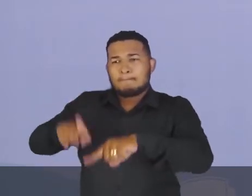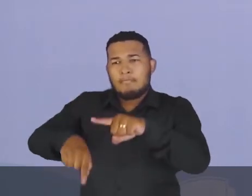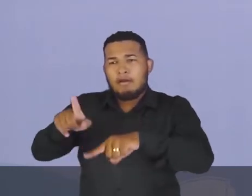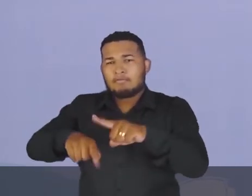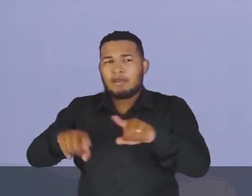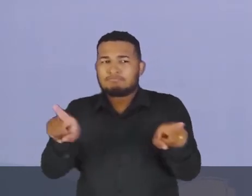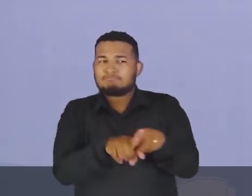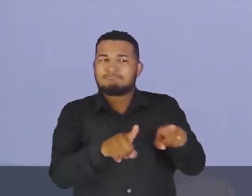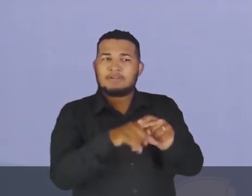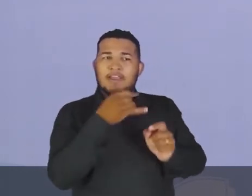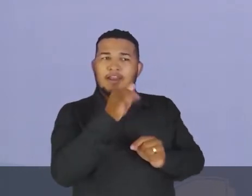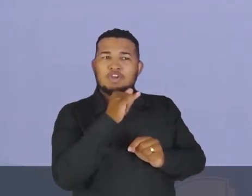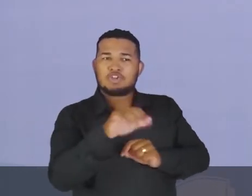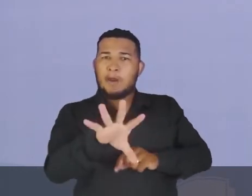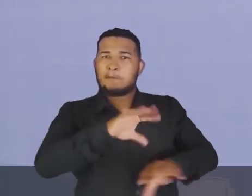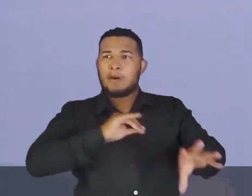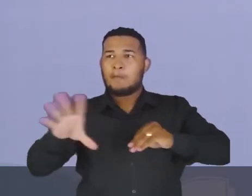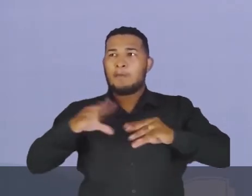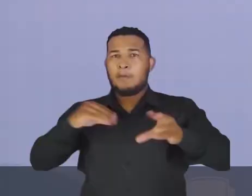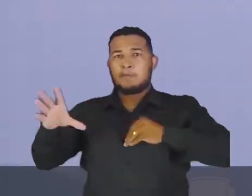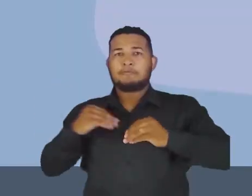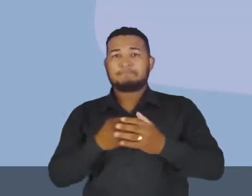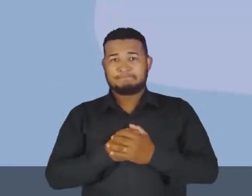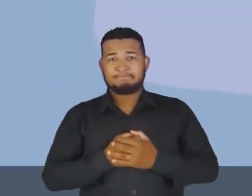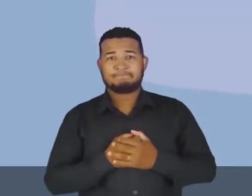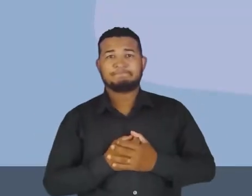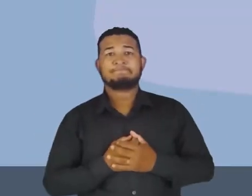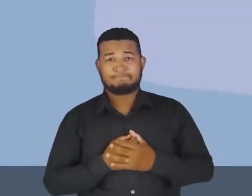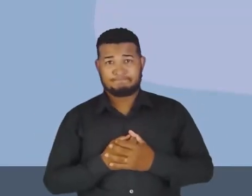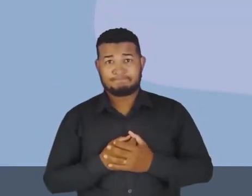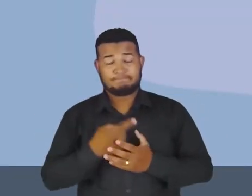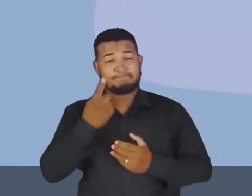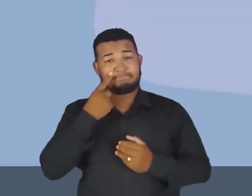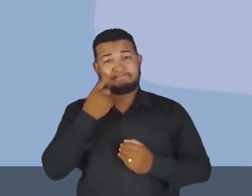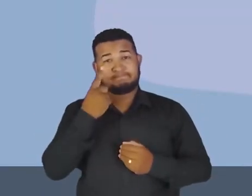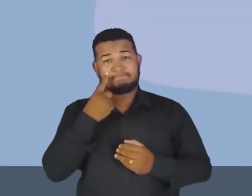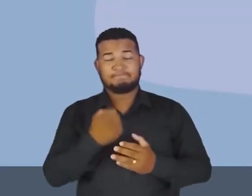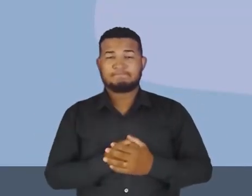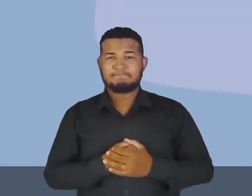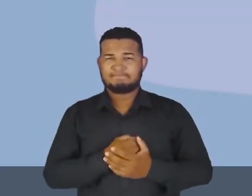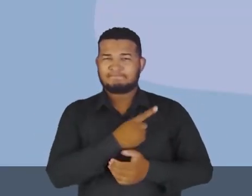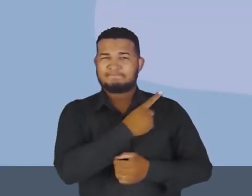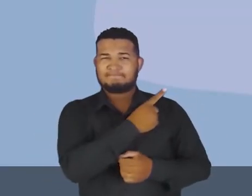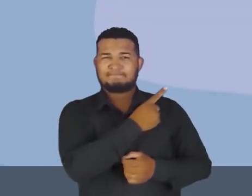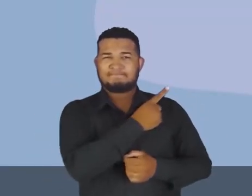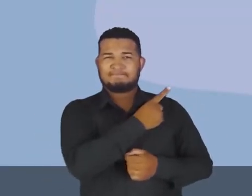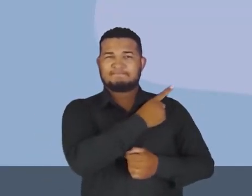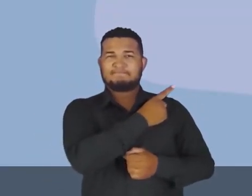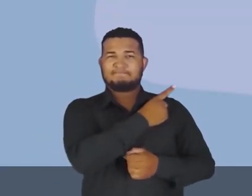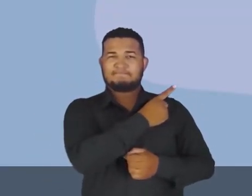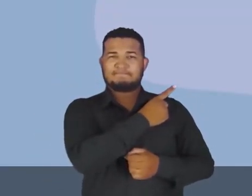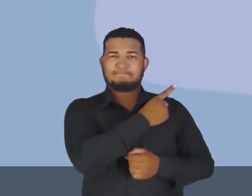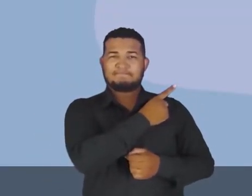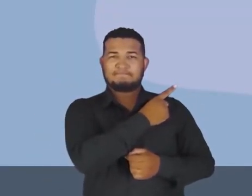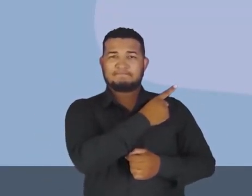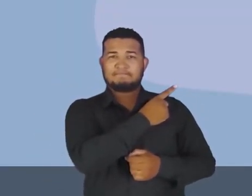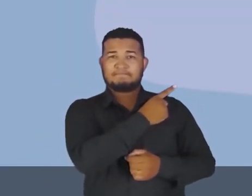energia para todos os seres vivos. Observa nessa imagem aqui muito interessante, que nós temos